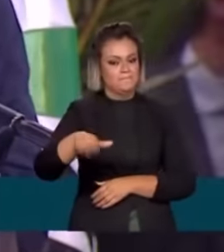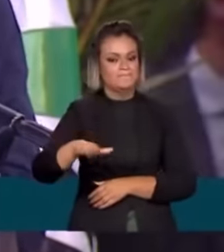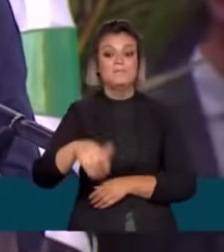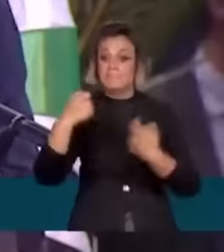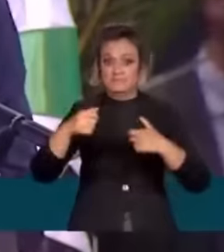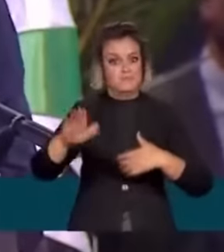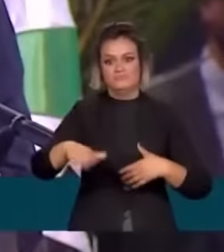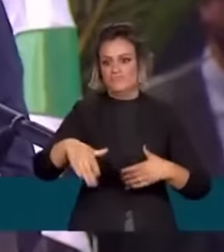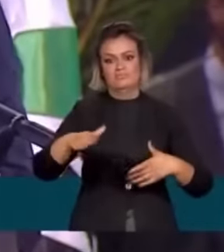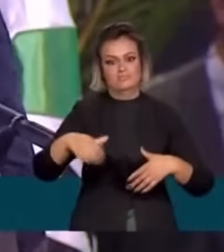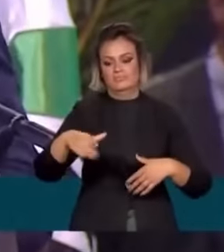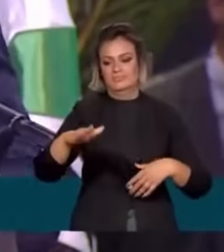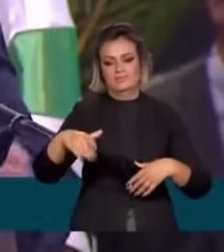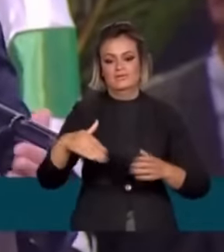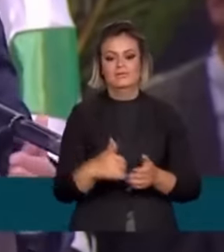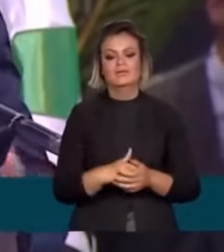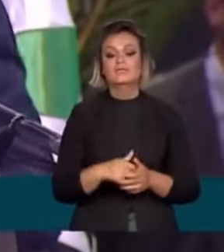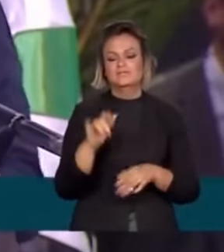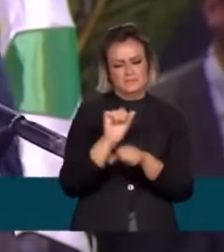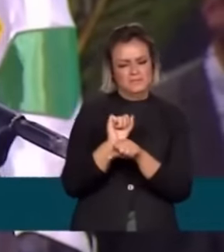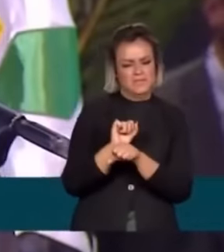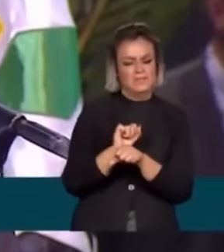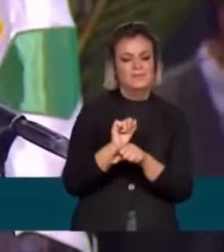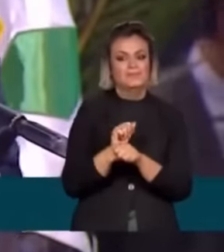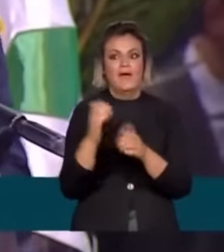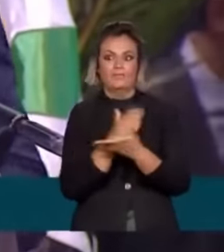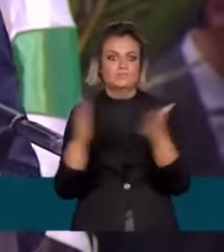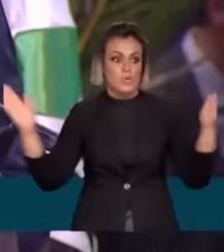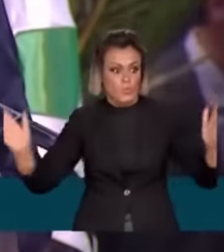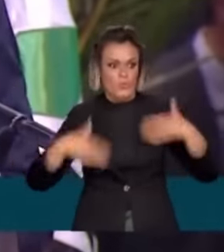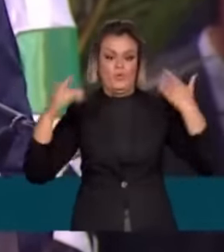Precisa baixar. E vamos dar um tempo aí, porque também as coisas não